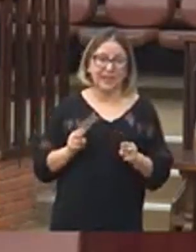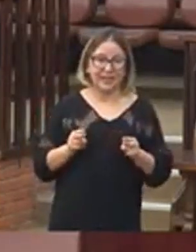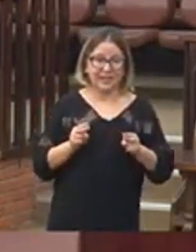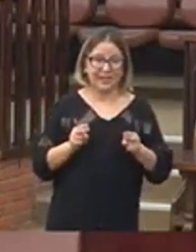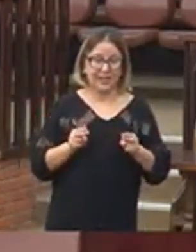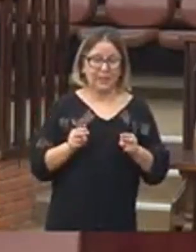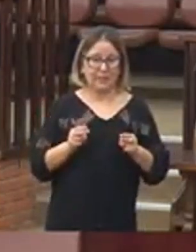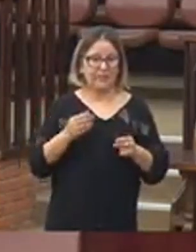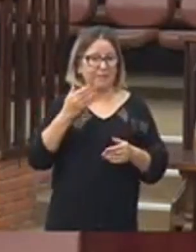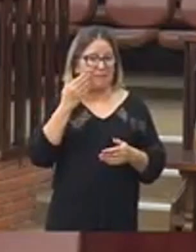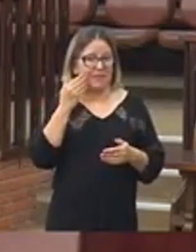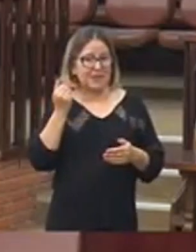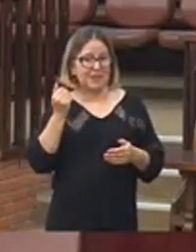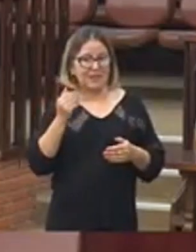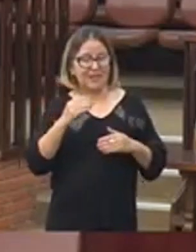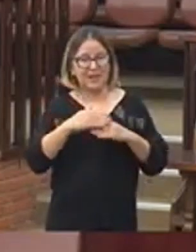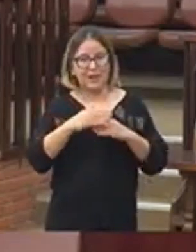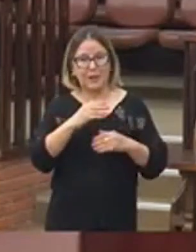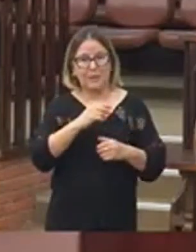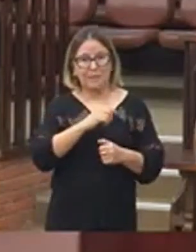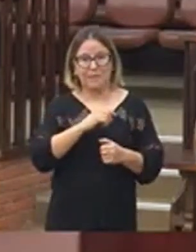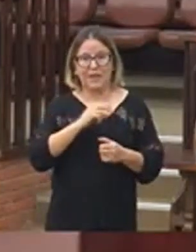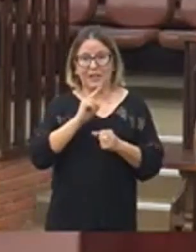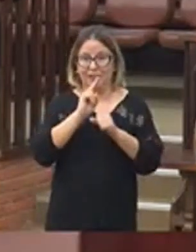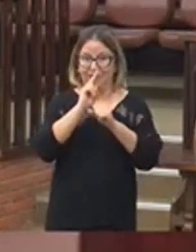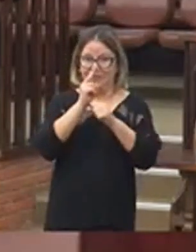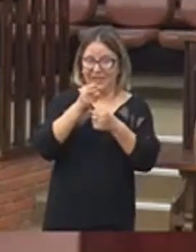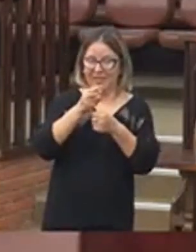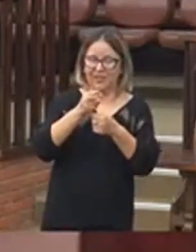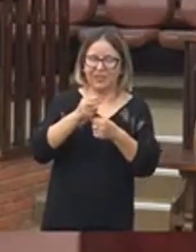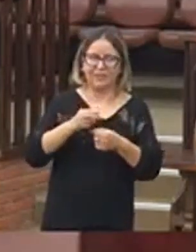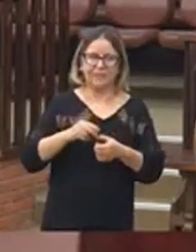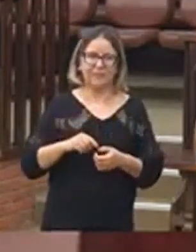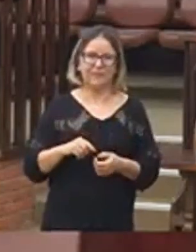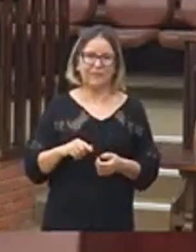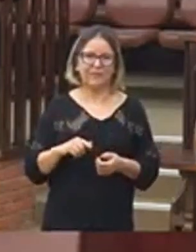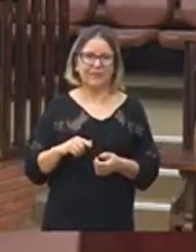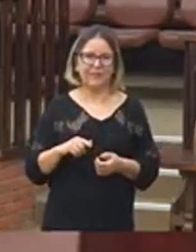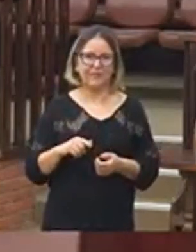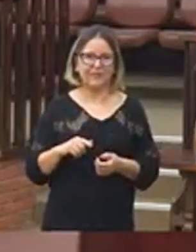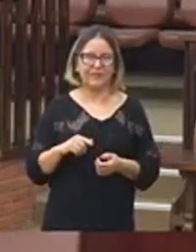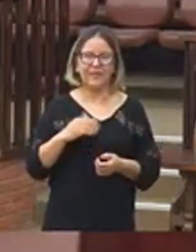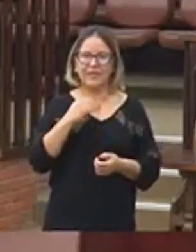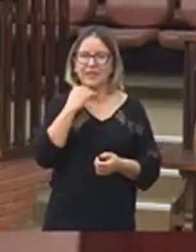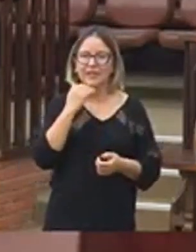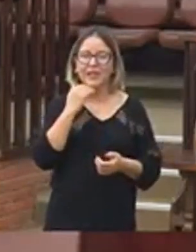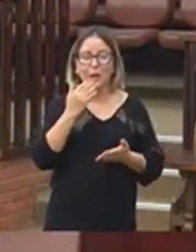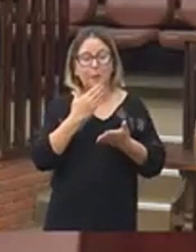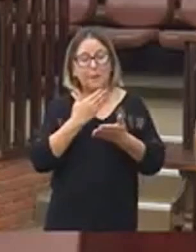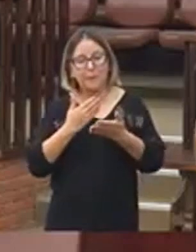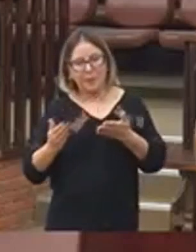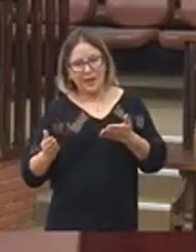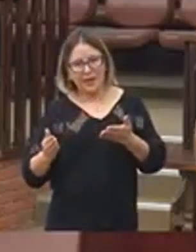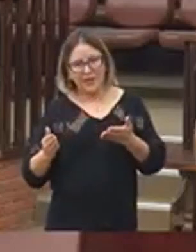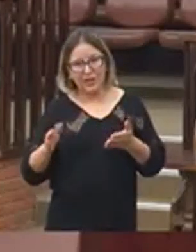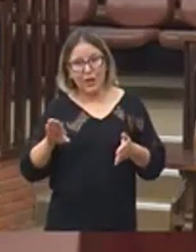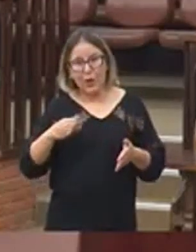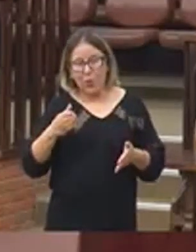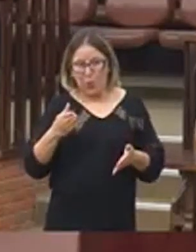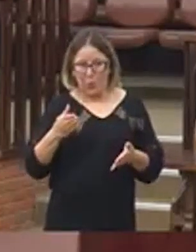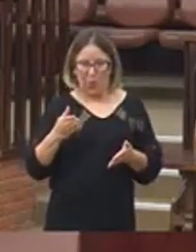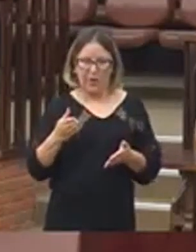forte. Não há perda quando me serve dessa maneira. Eu quero o